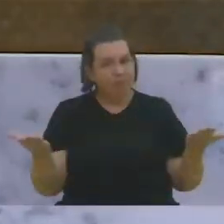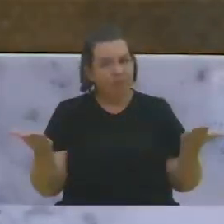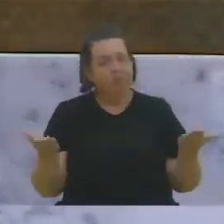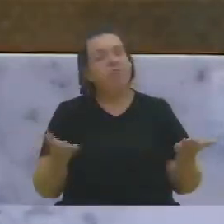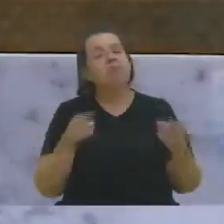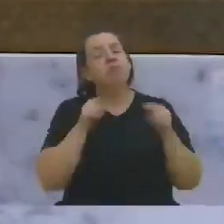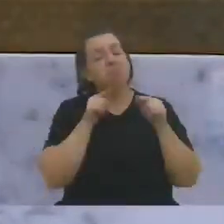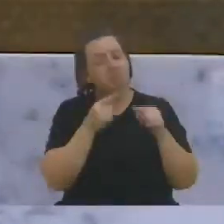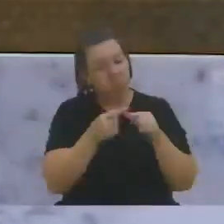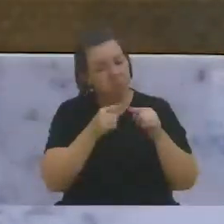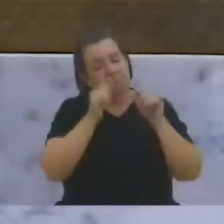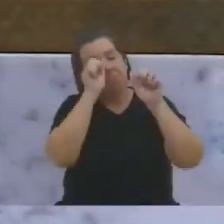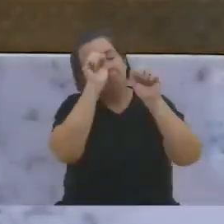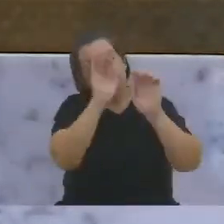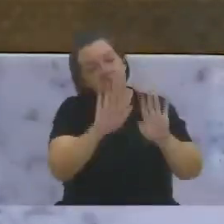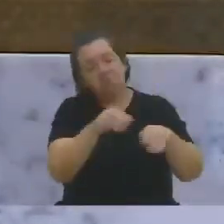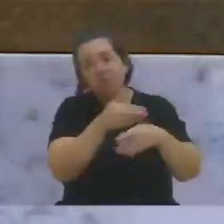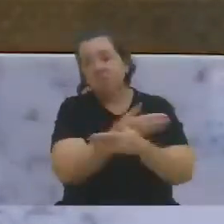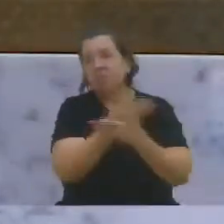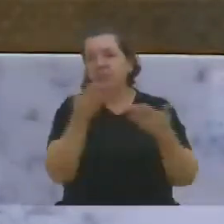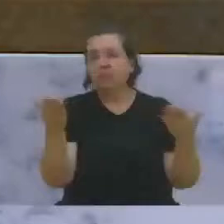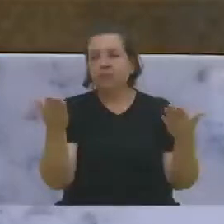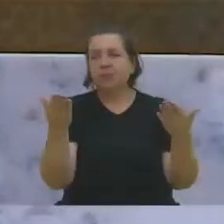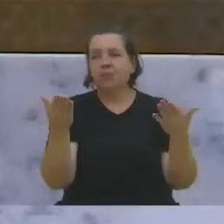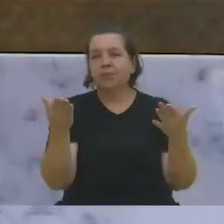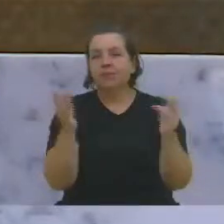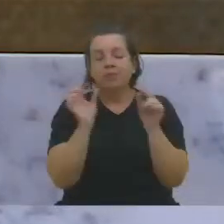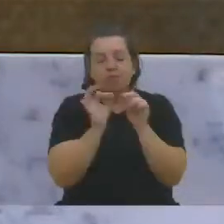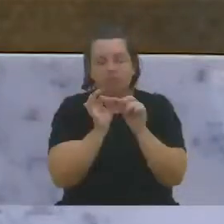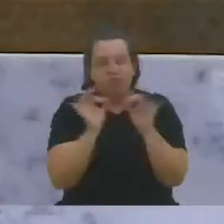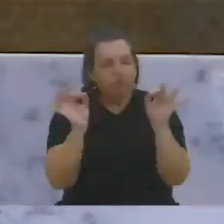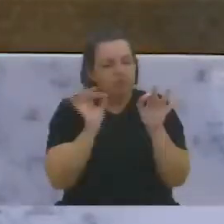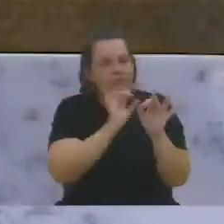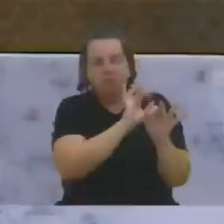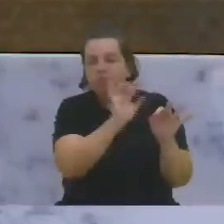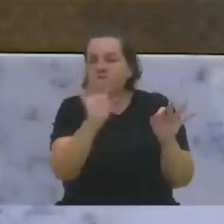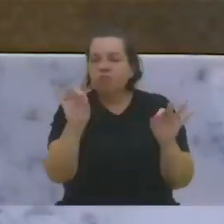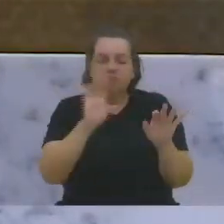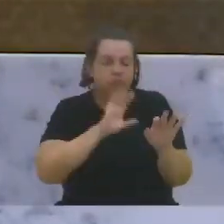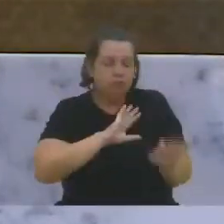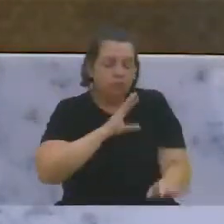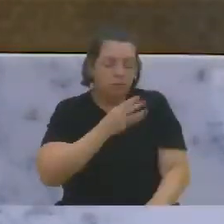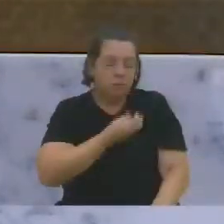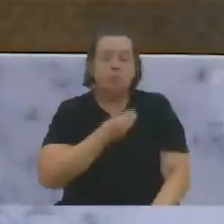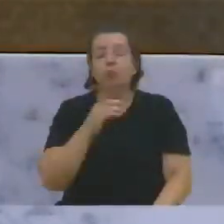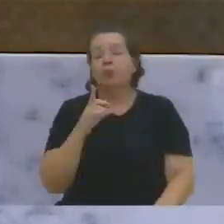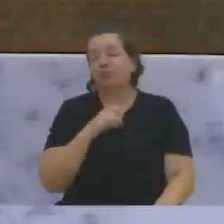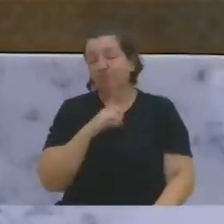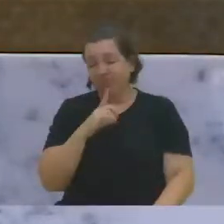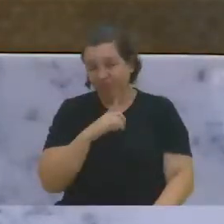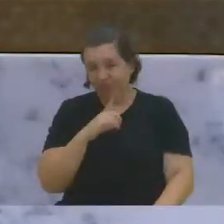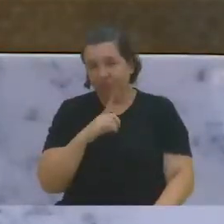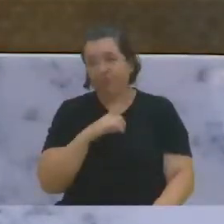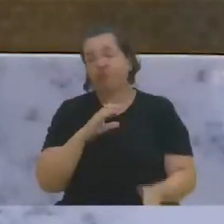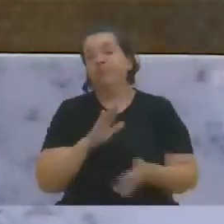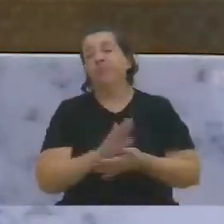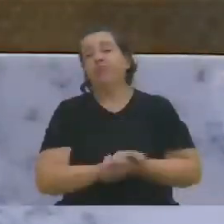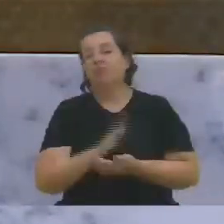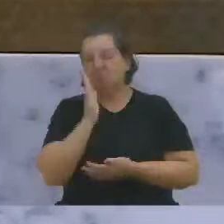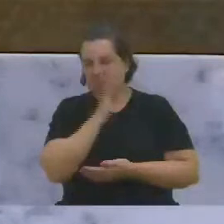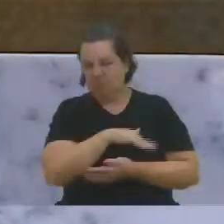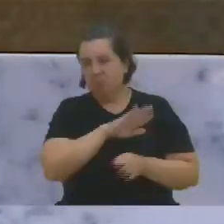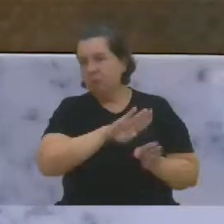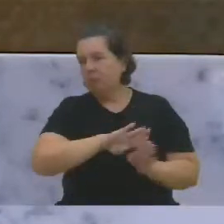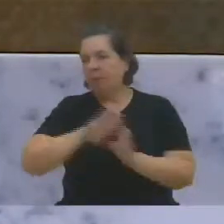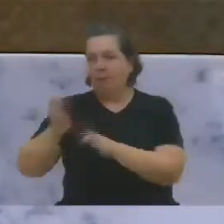para vos abençoar, na medida em que cada um se converta de suas